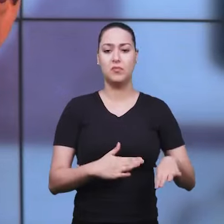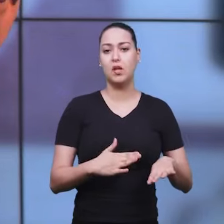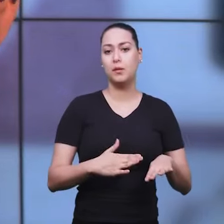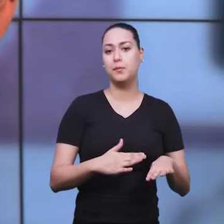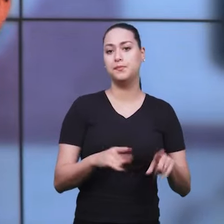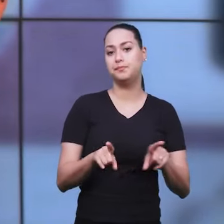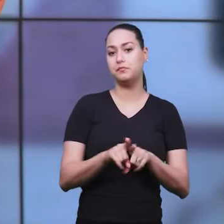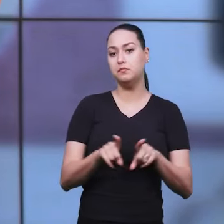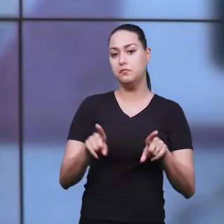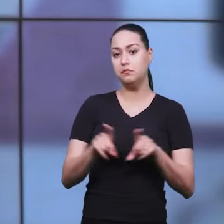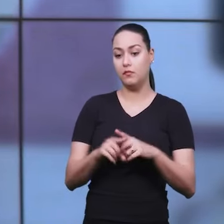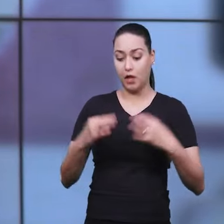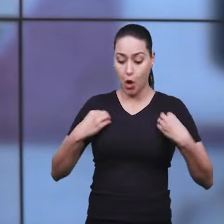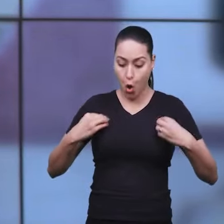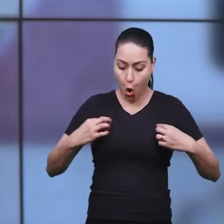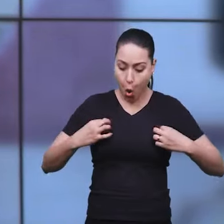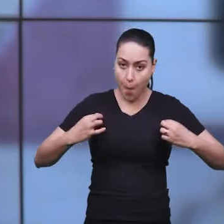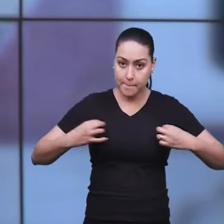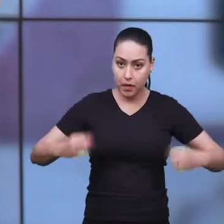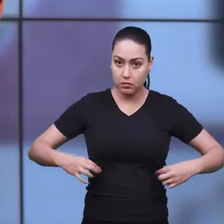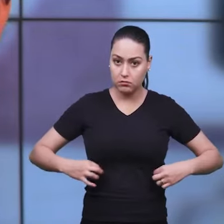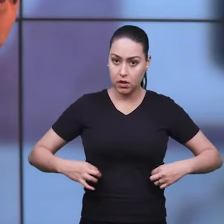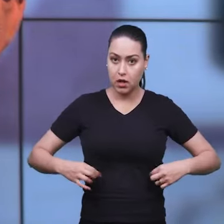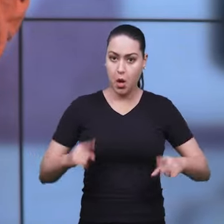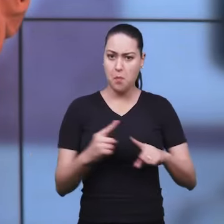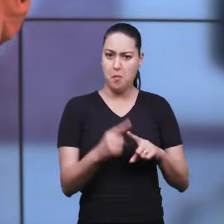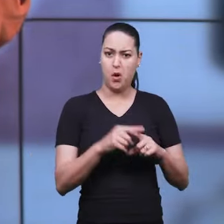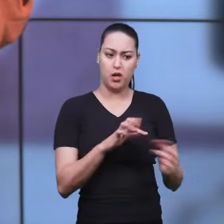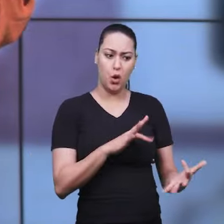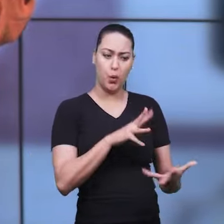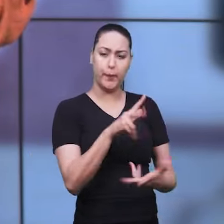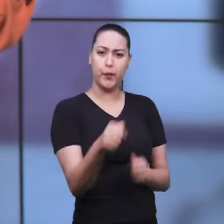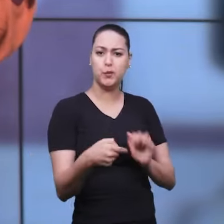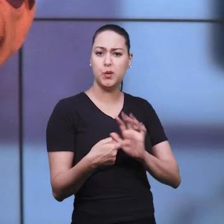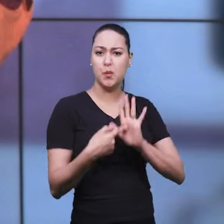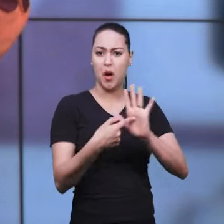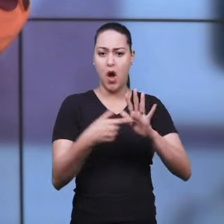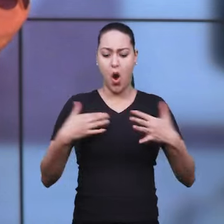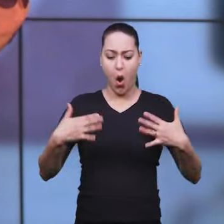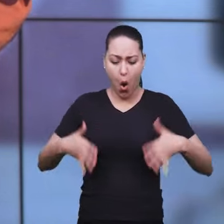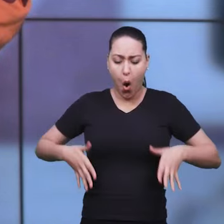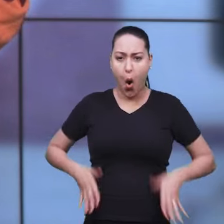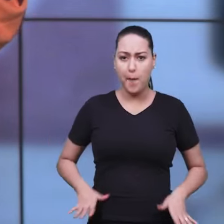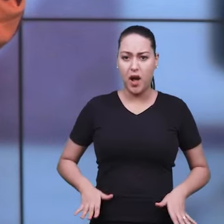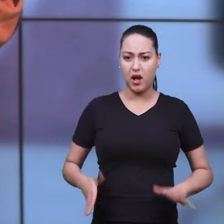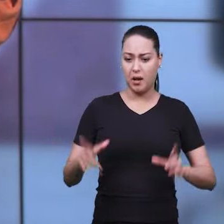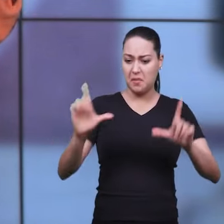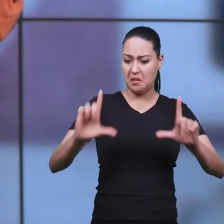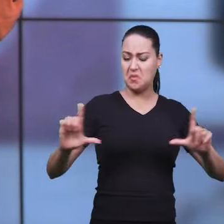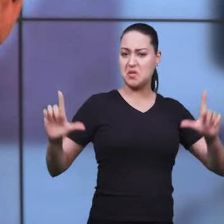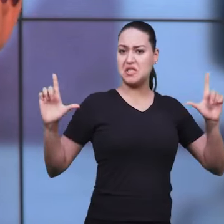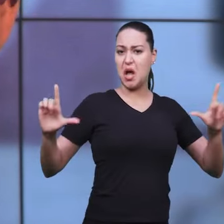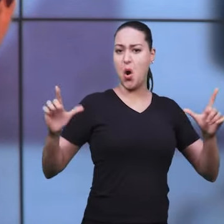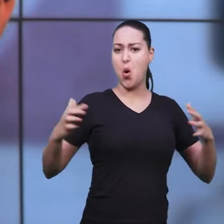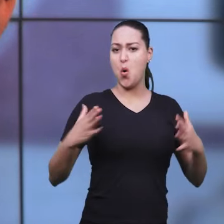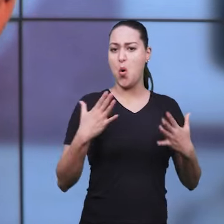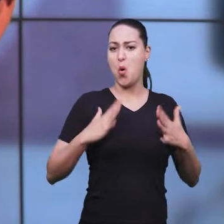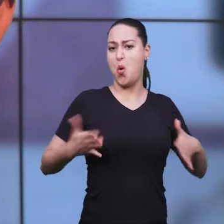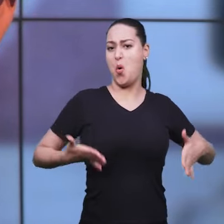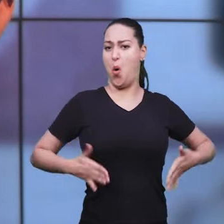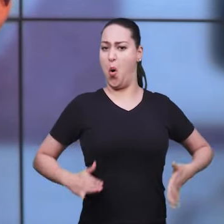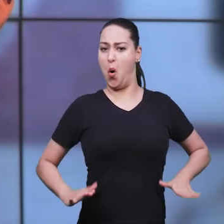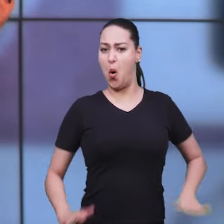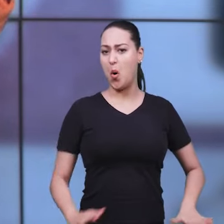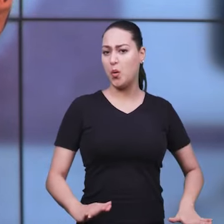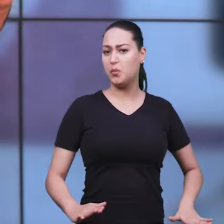não podemos deixar contaminar o nosso vestir. O mundo nos mostra diariamente vestes que expõem o corpo,